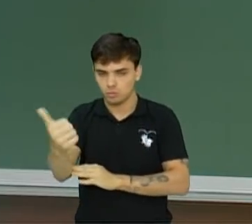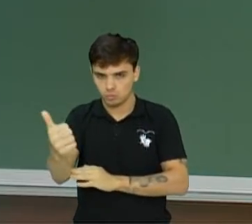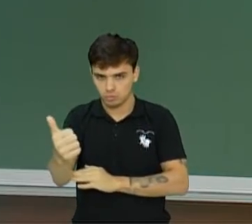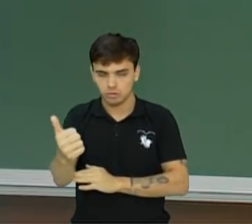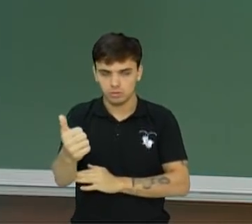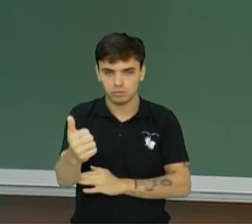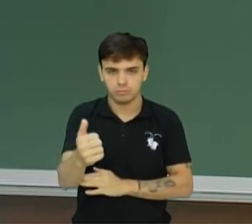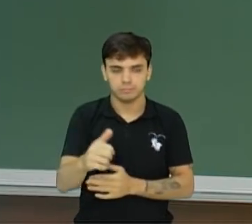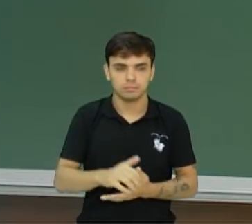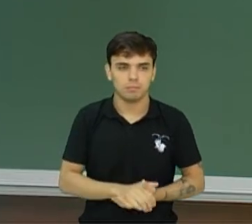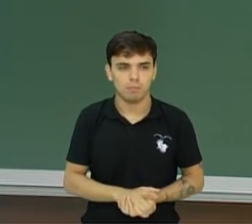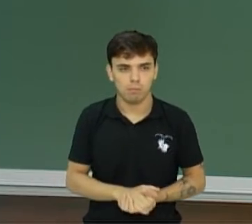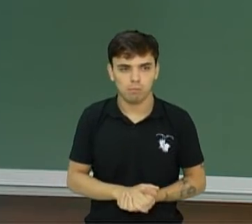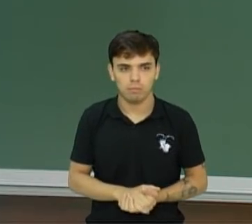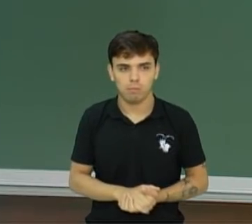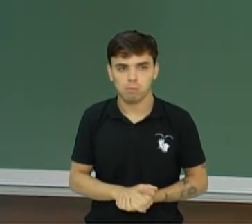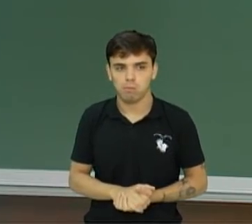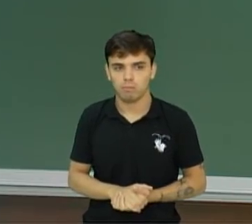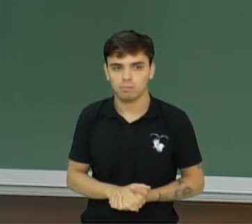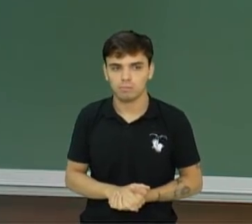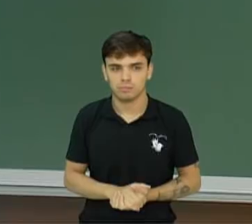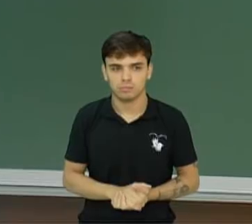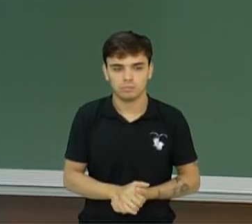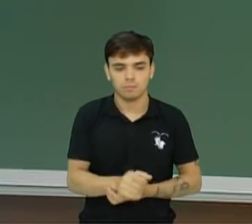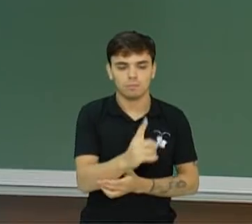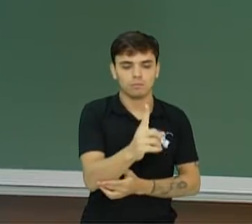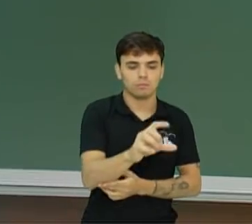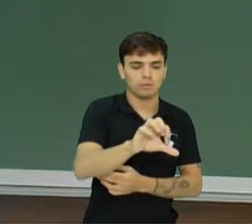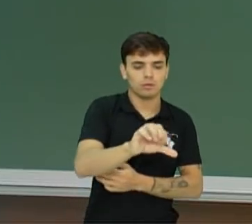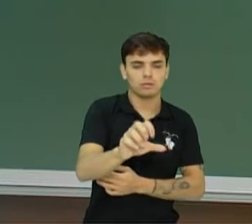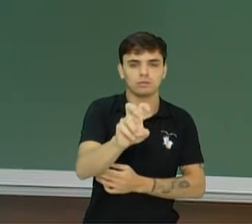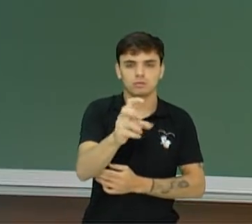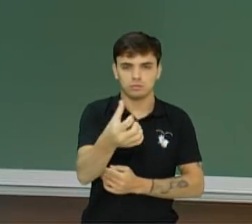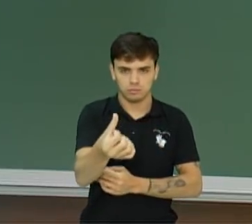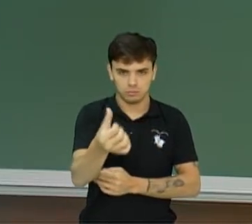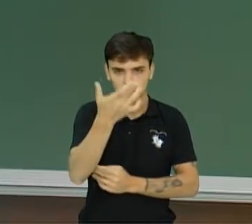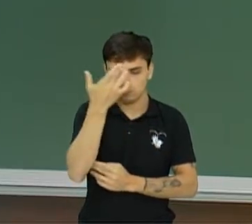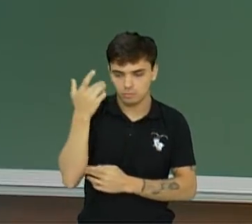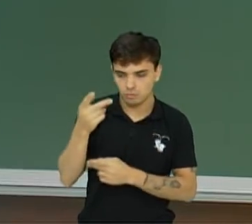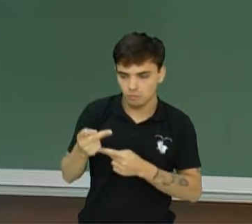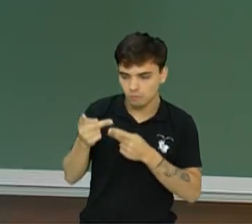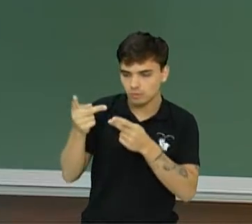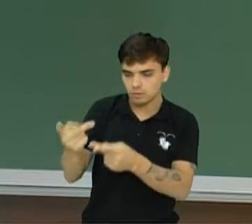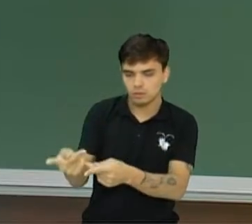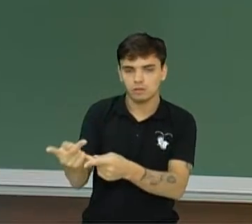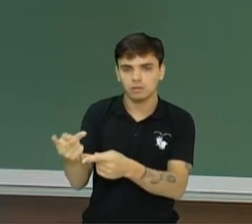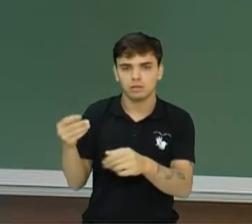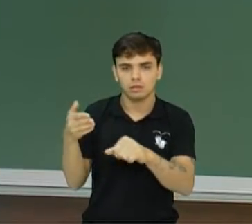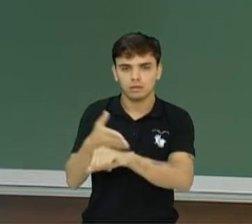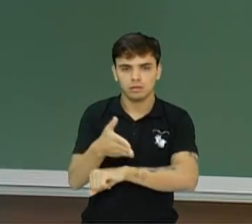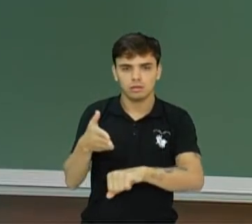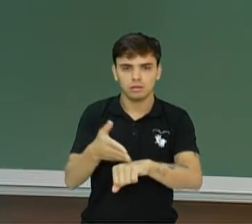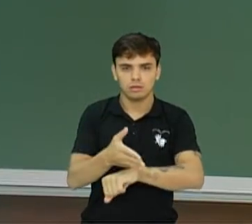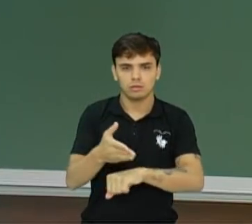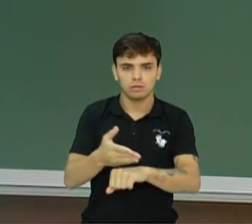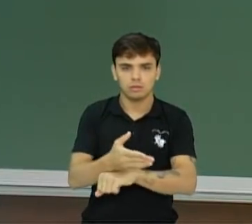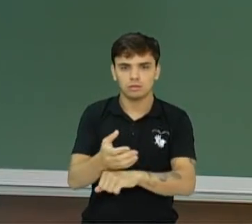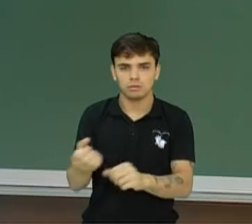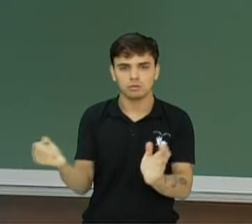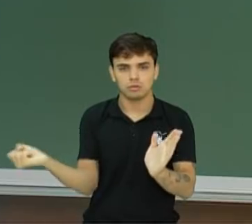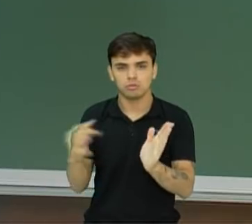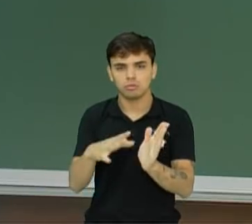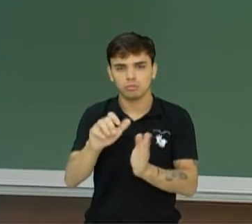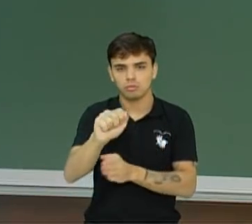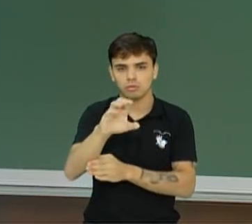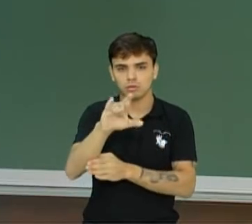a pintura. Em 1956, um visitante com distúrbios psicológicos jogou ácido na